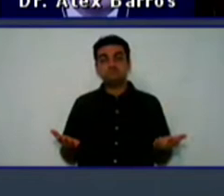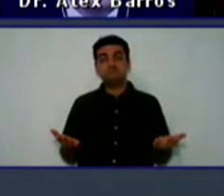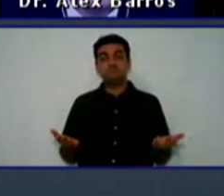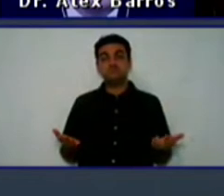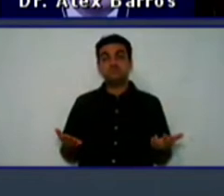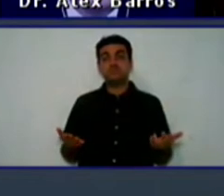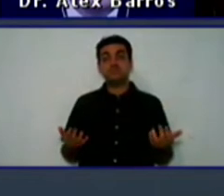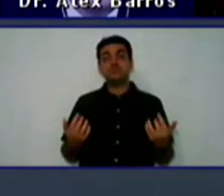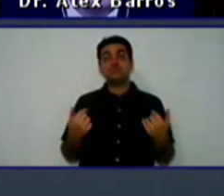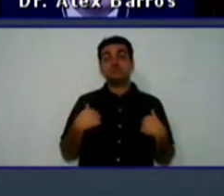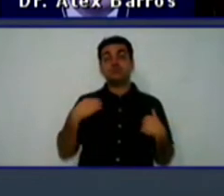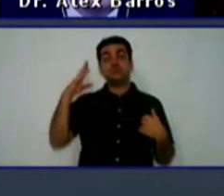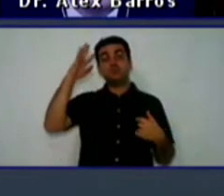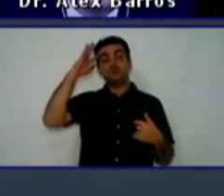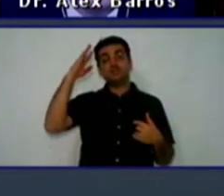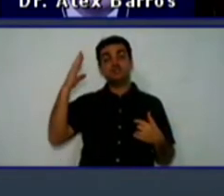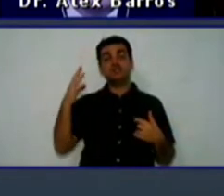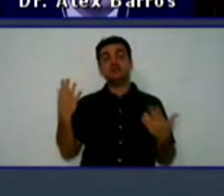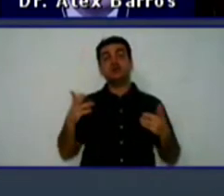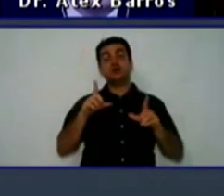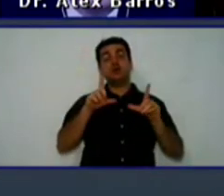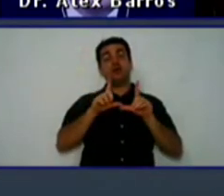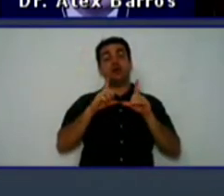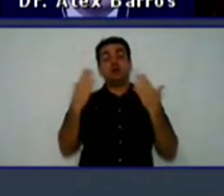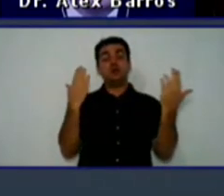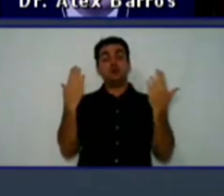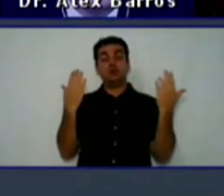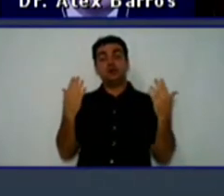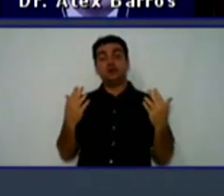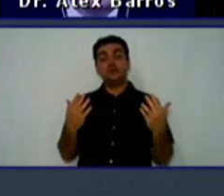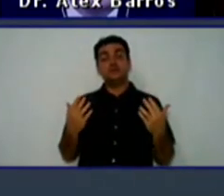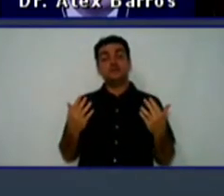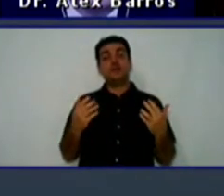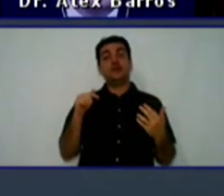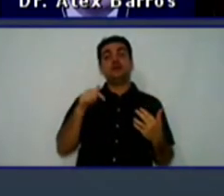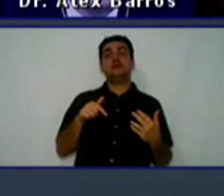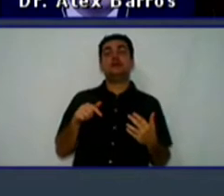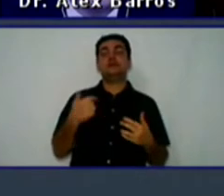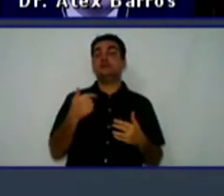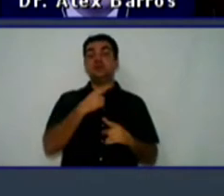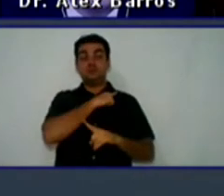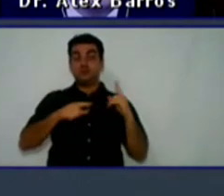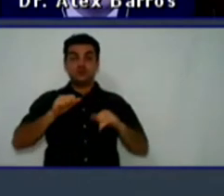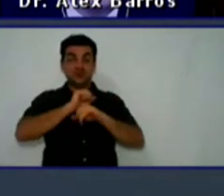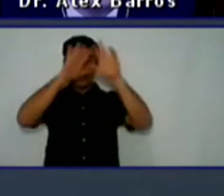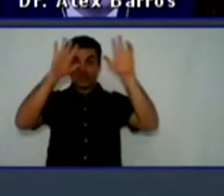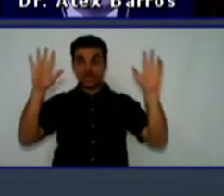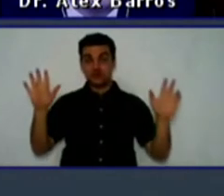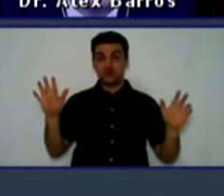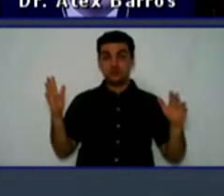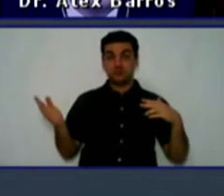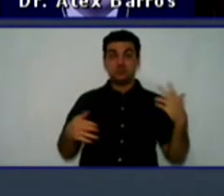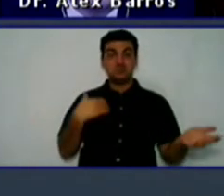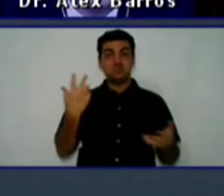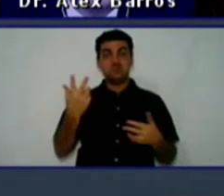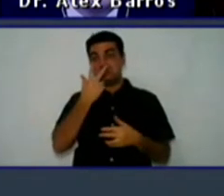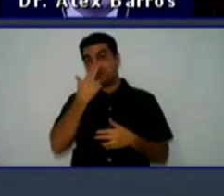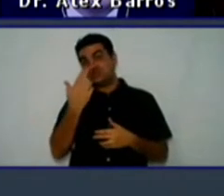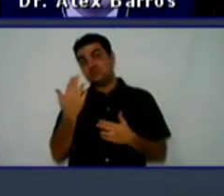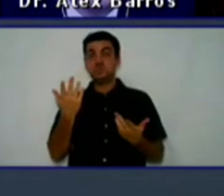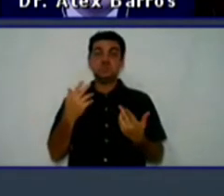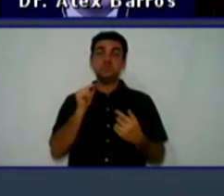assim um princípio da legalidade, não havendo uma vedação clara, eu teria dúvida